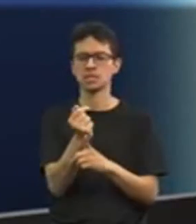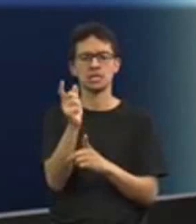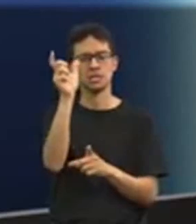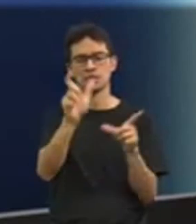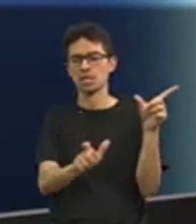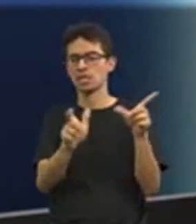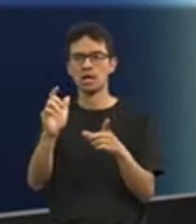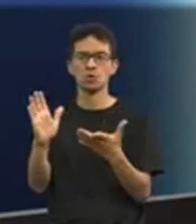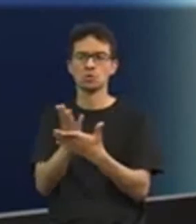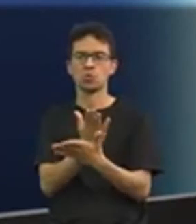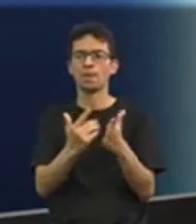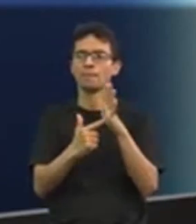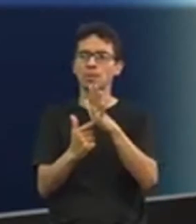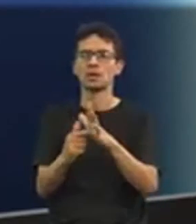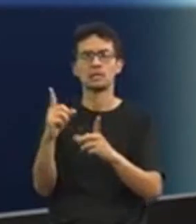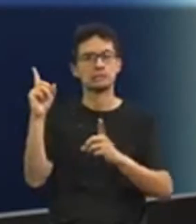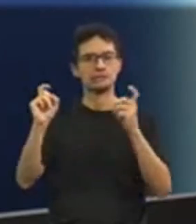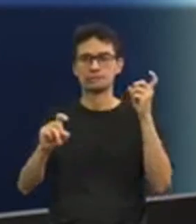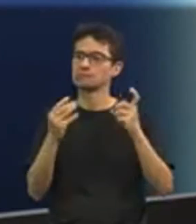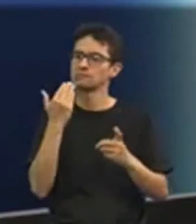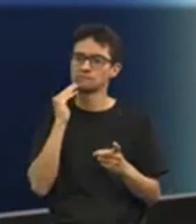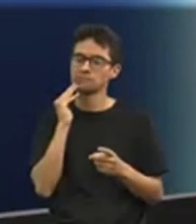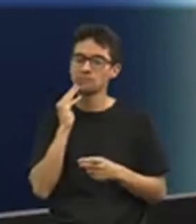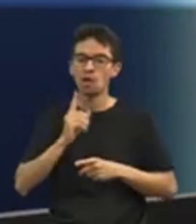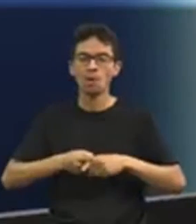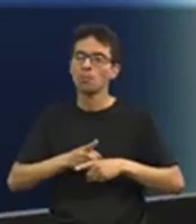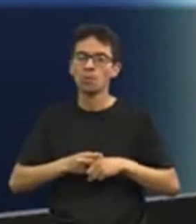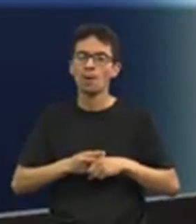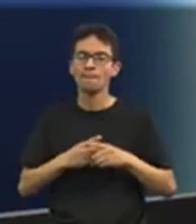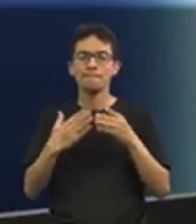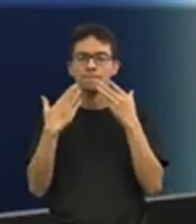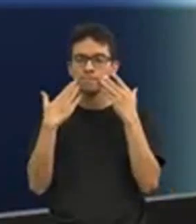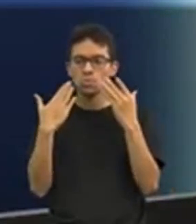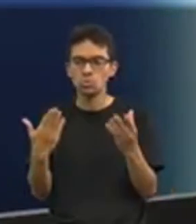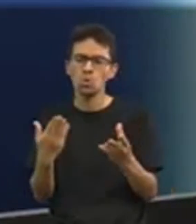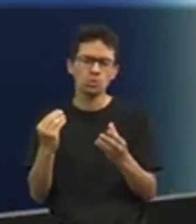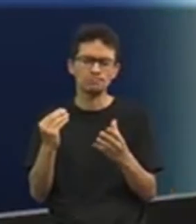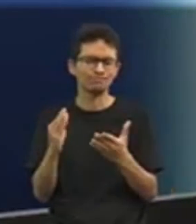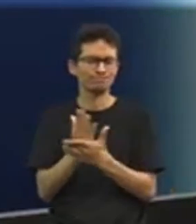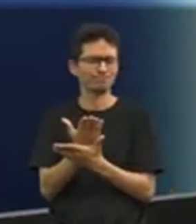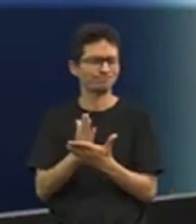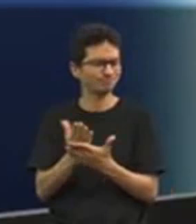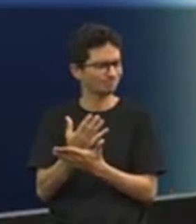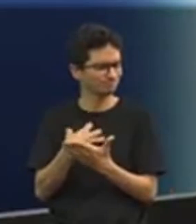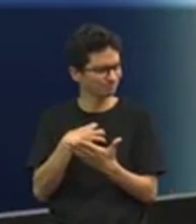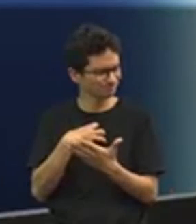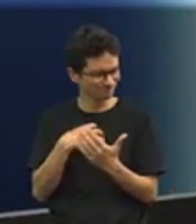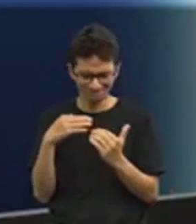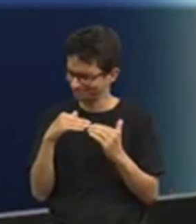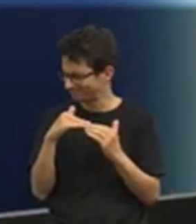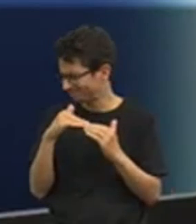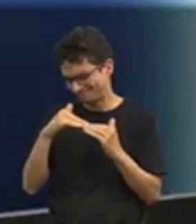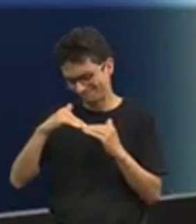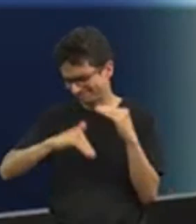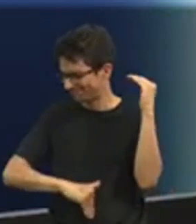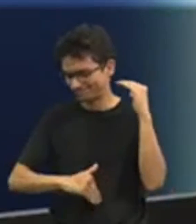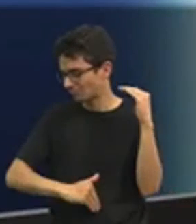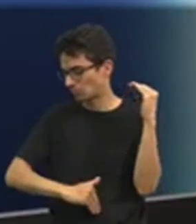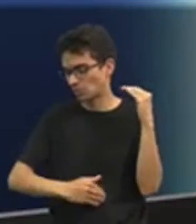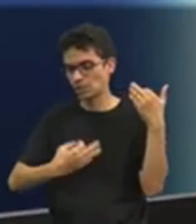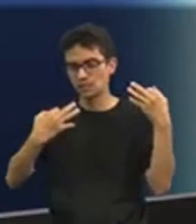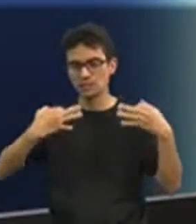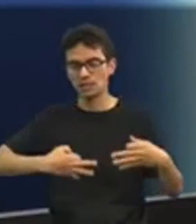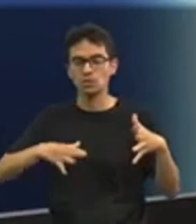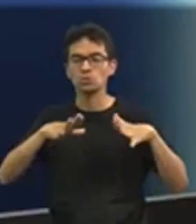alguns elementos justamente para mostrar a o inconformismo Né o está em desacordo